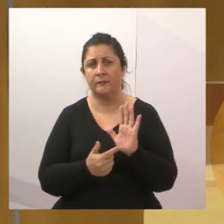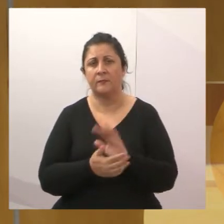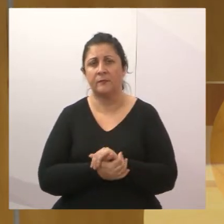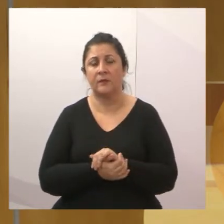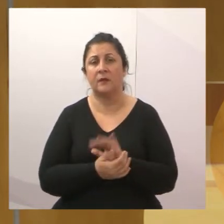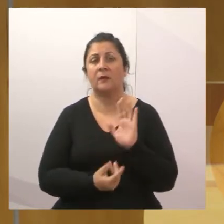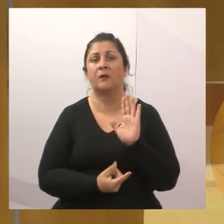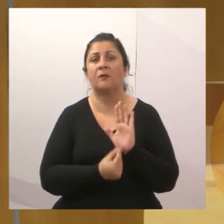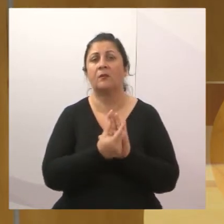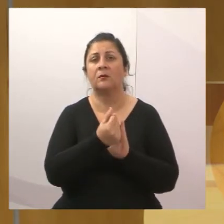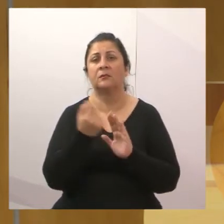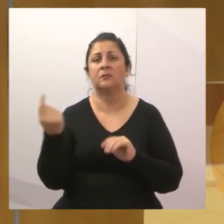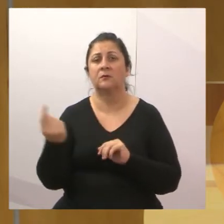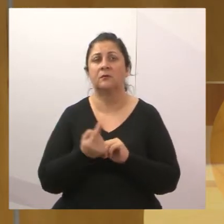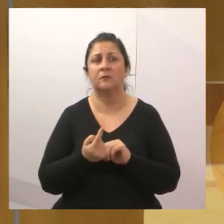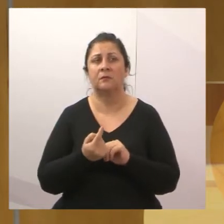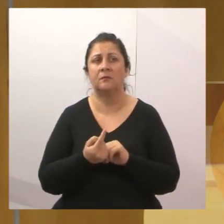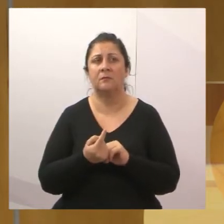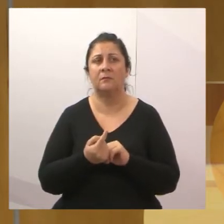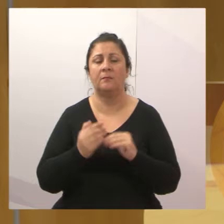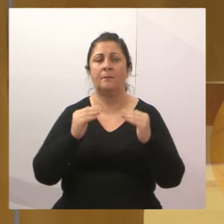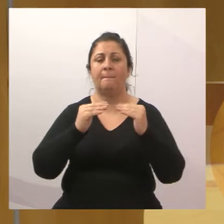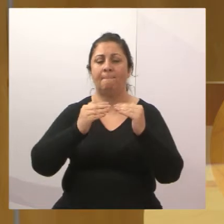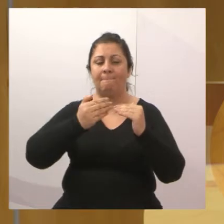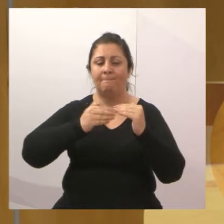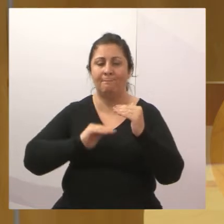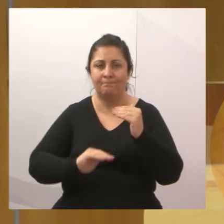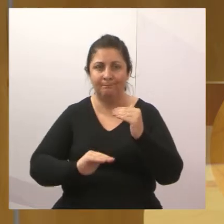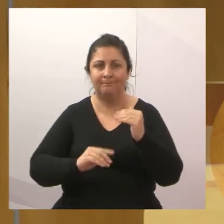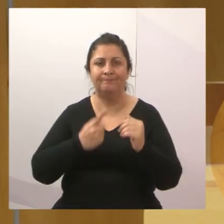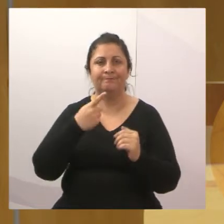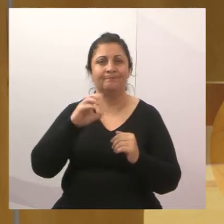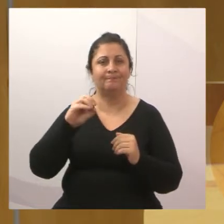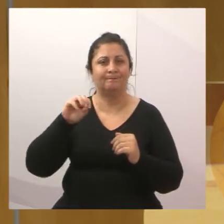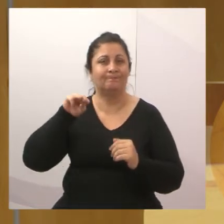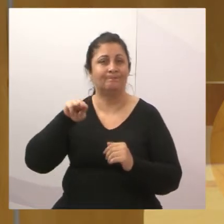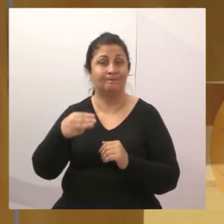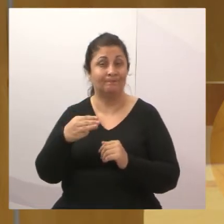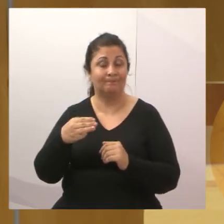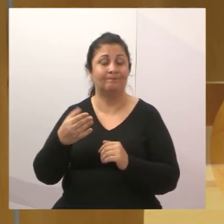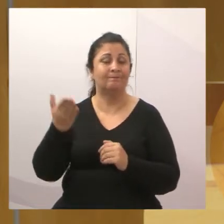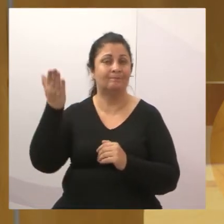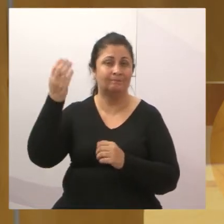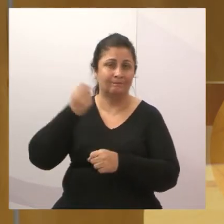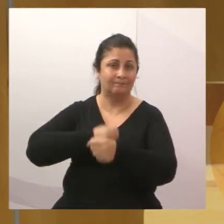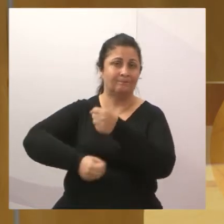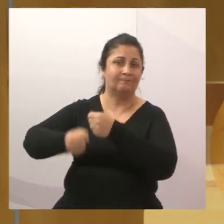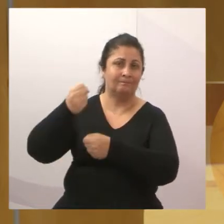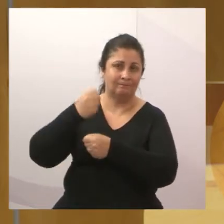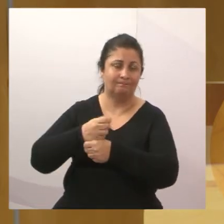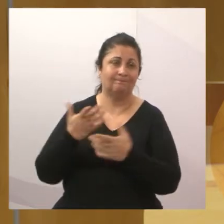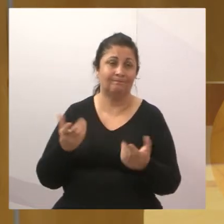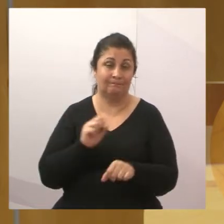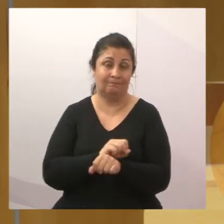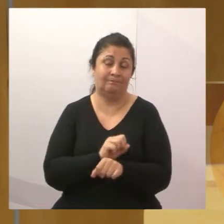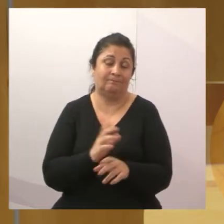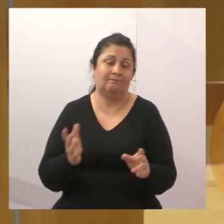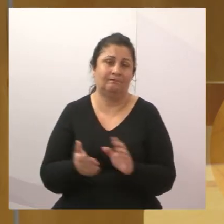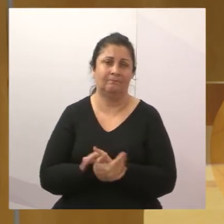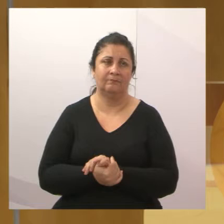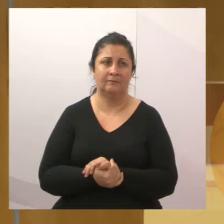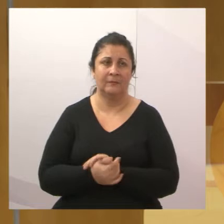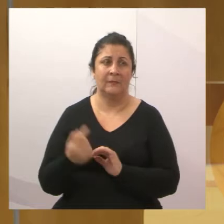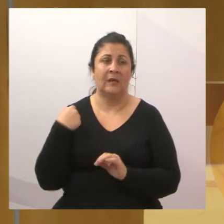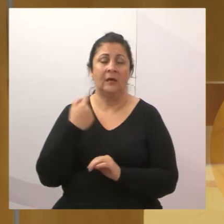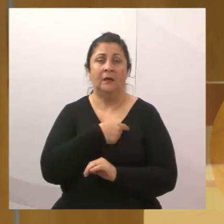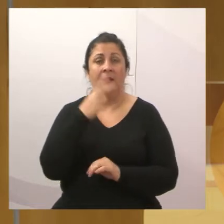orçamento ele veio menos de 100 milhões do que estava almejado para fazer. Então, a gente